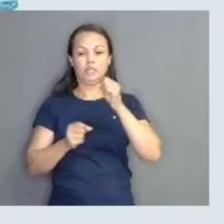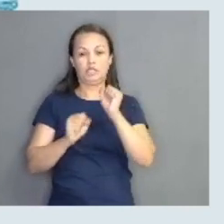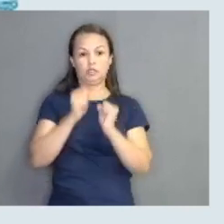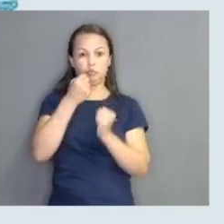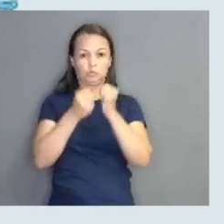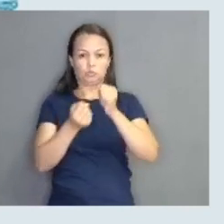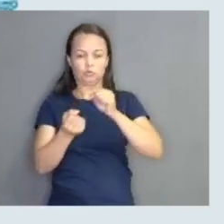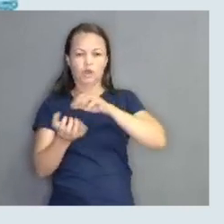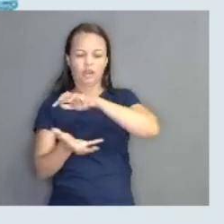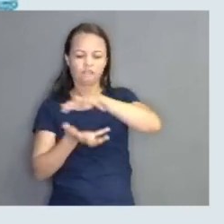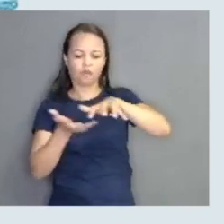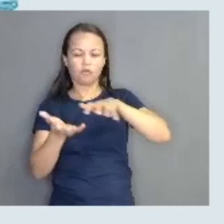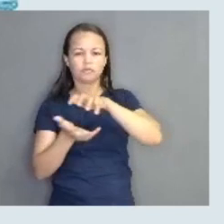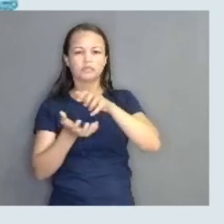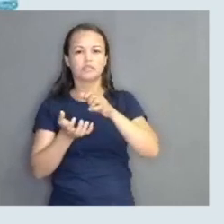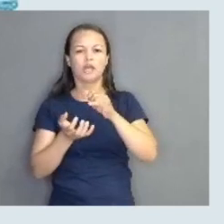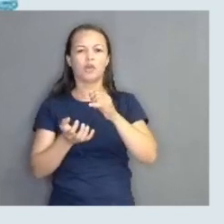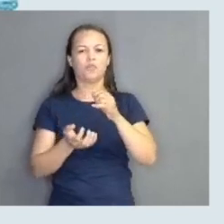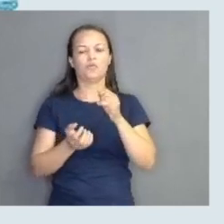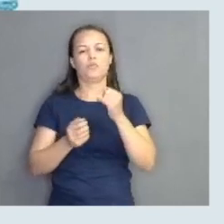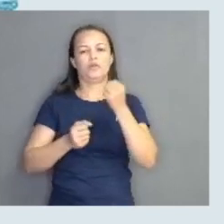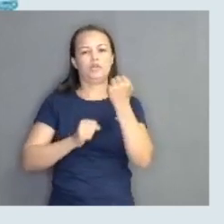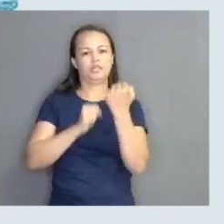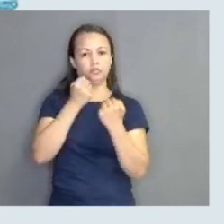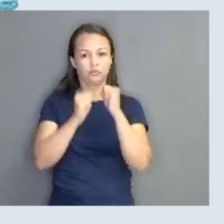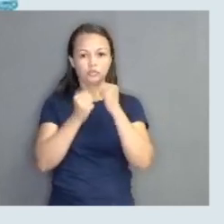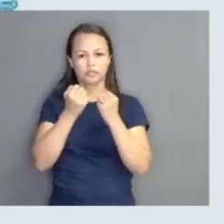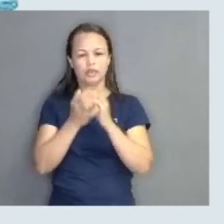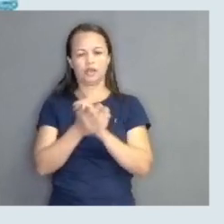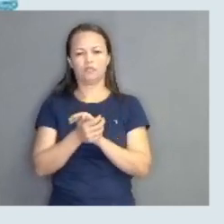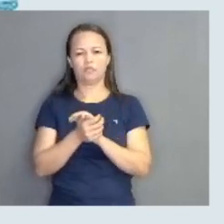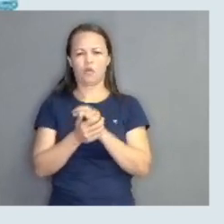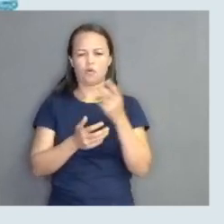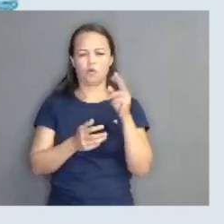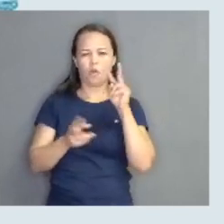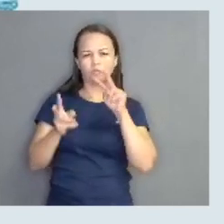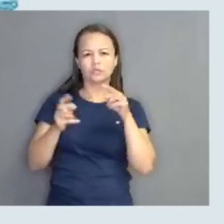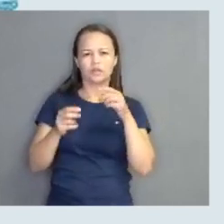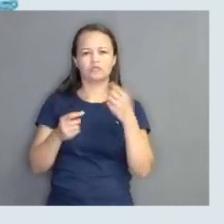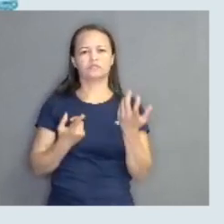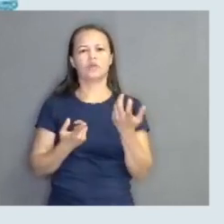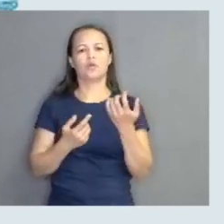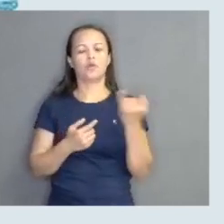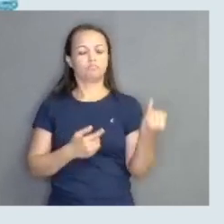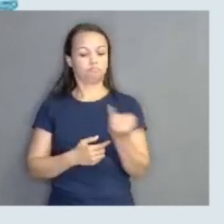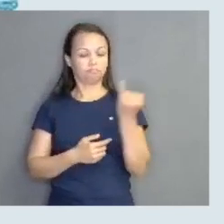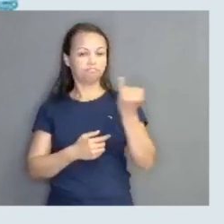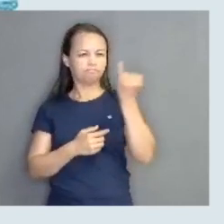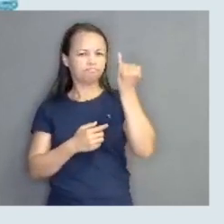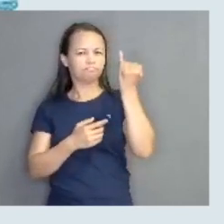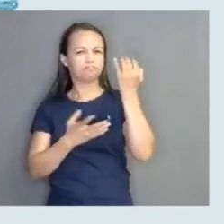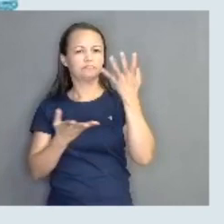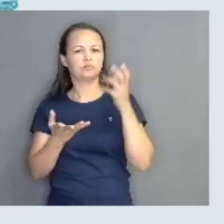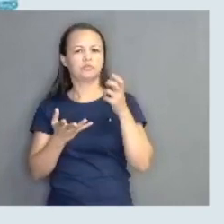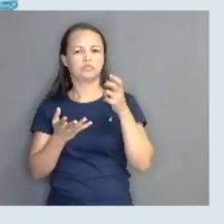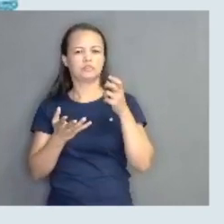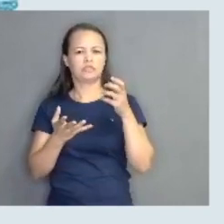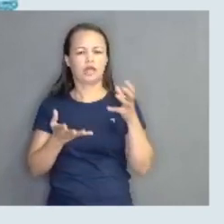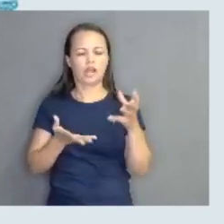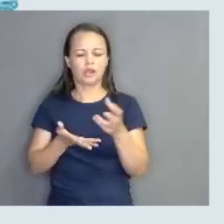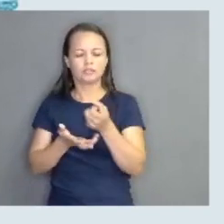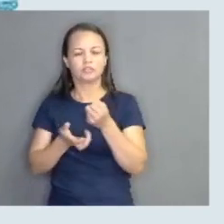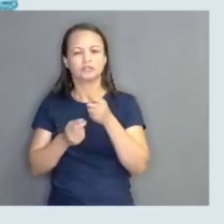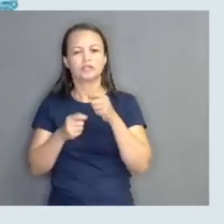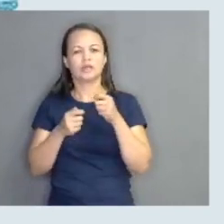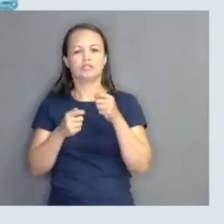fácil resgatar a história. Um ponto importantíssimo sobre o resgate histórico é você não se deixar